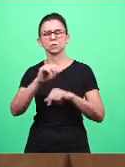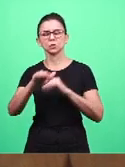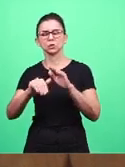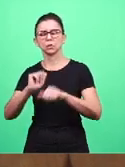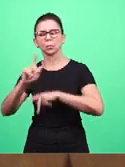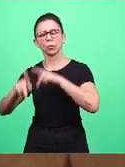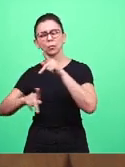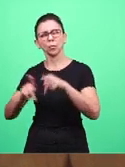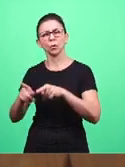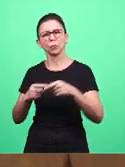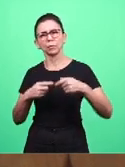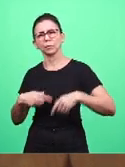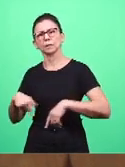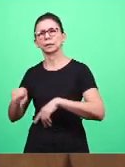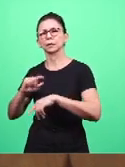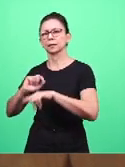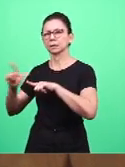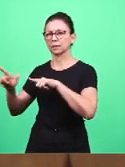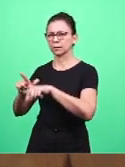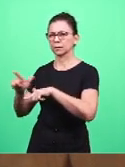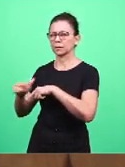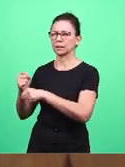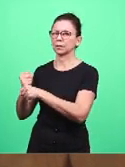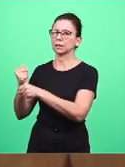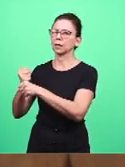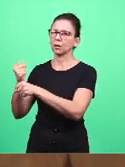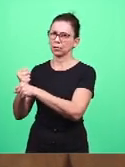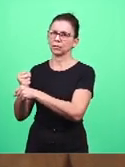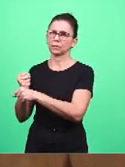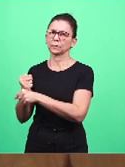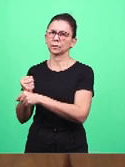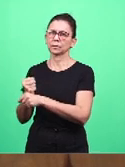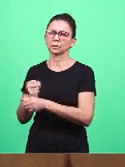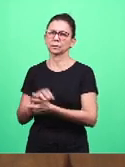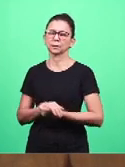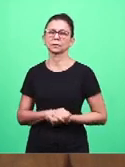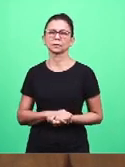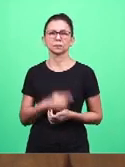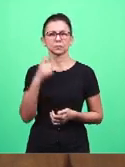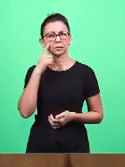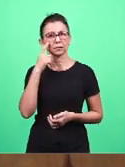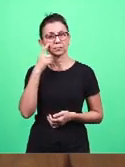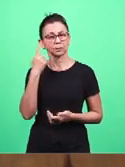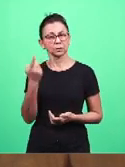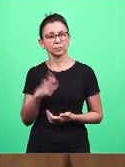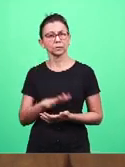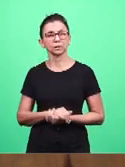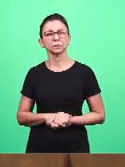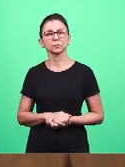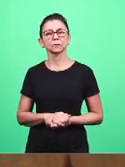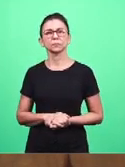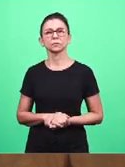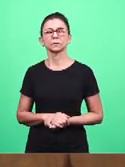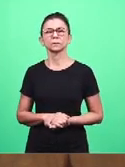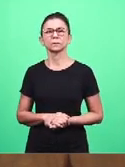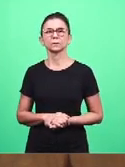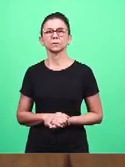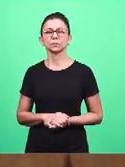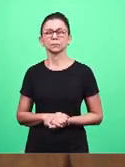a vinda de Jesus está próxima. E se os acontecimentos, as